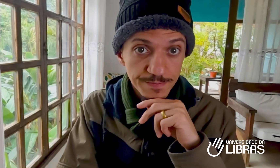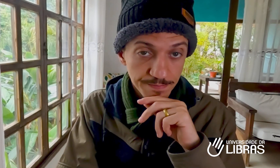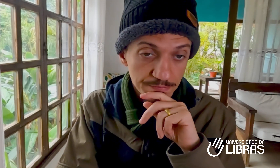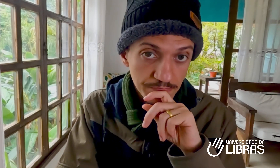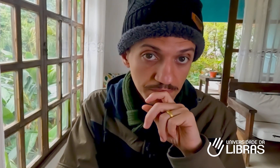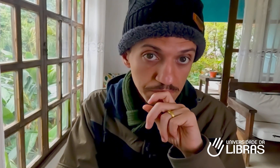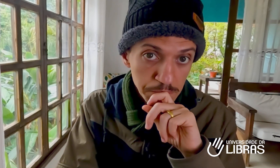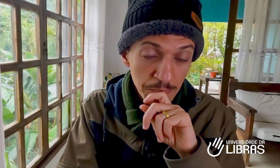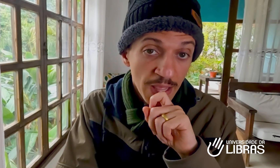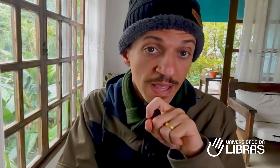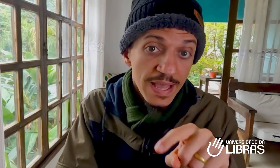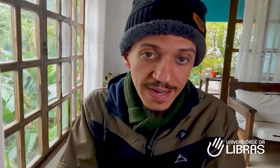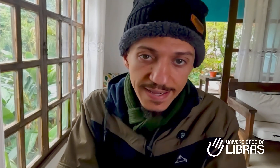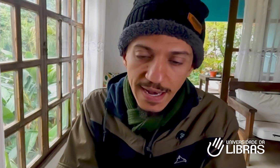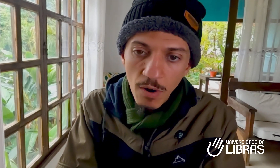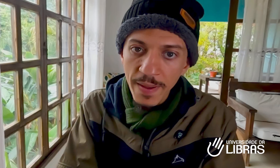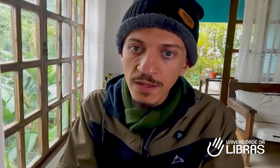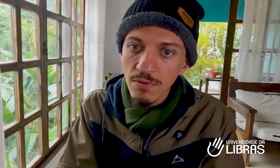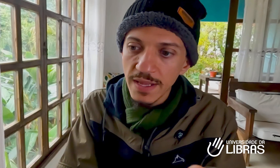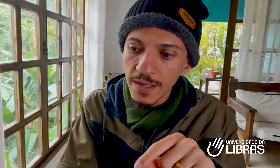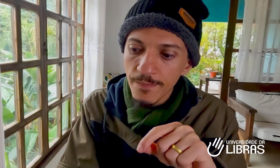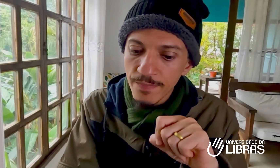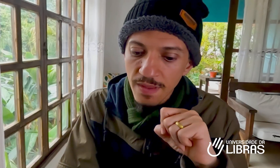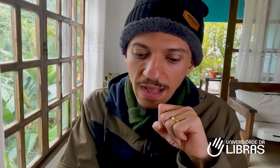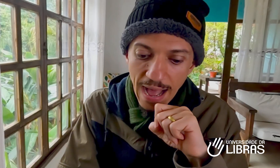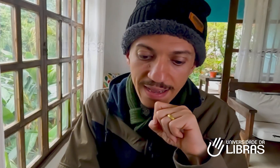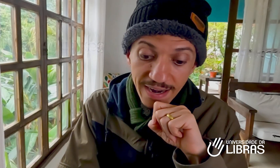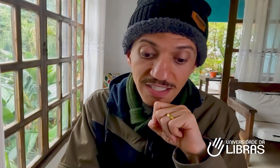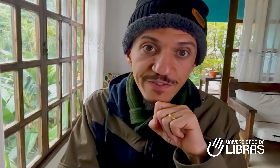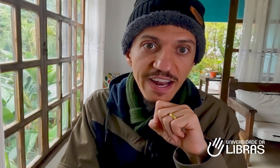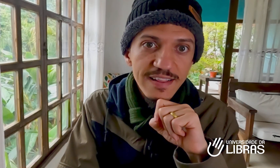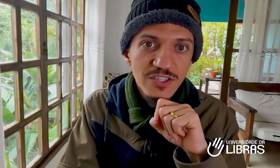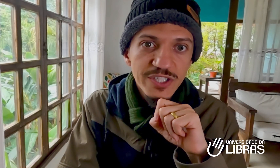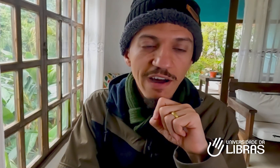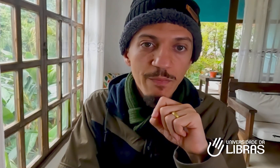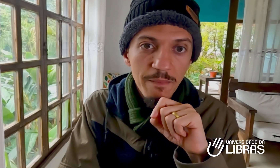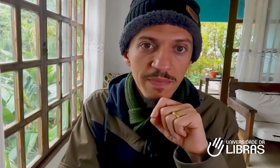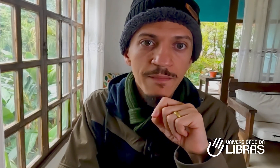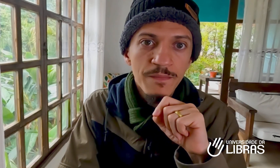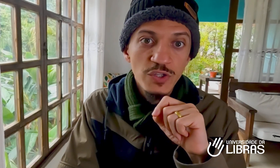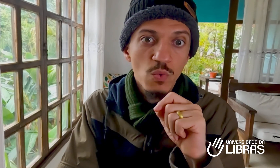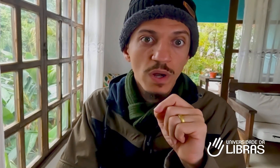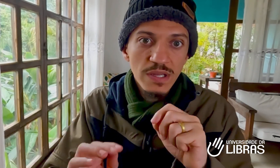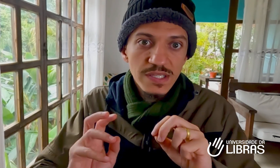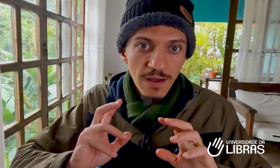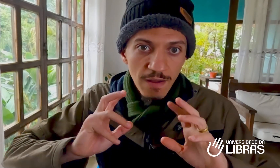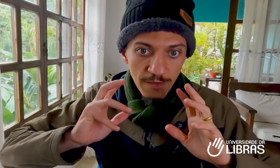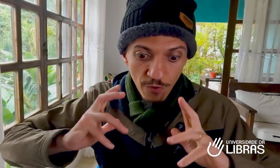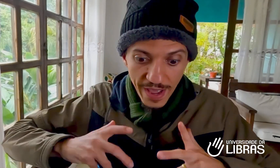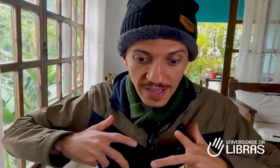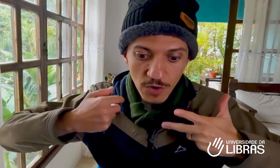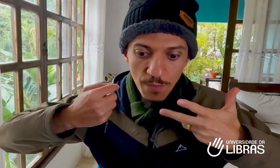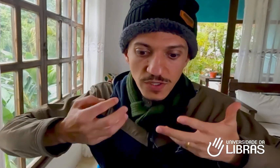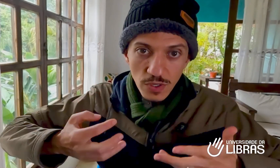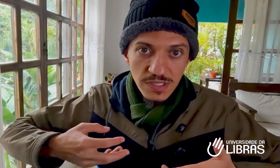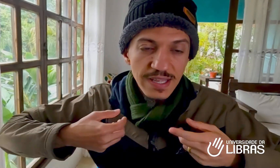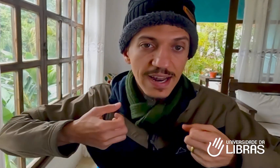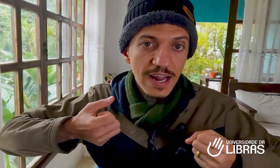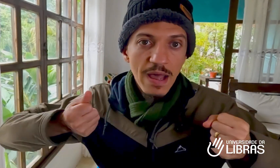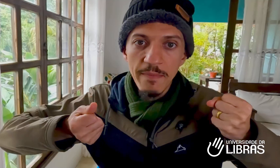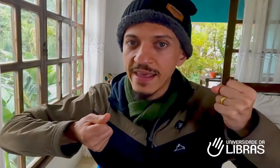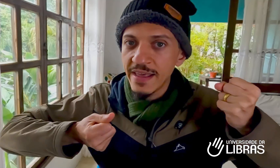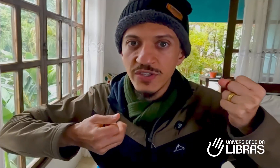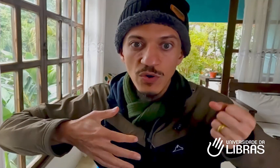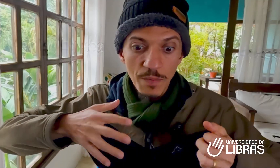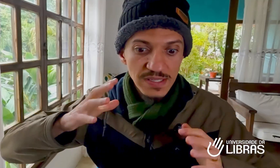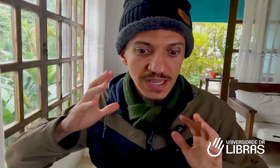mesmo. E naquele momento ali, a grande virada de chave para mim, de quando essa fluência começou a se instalar na